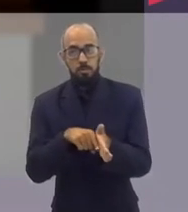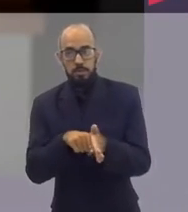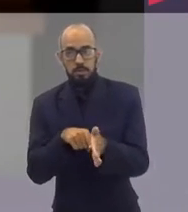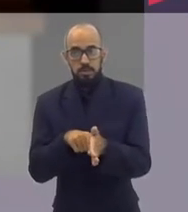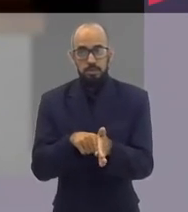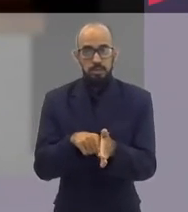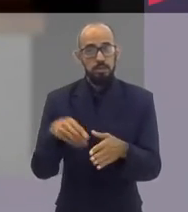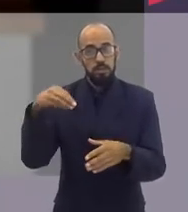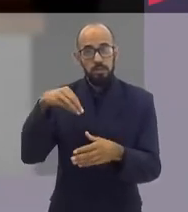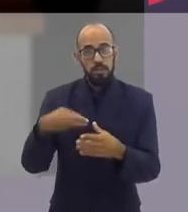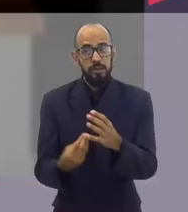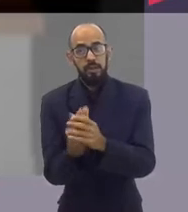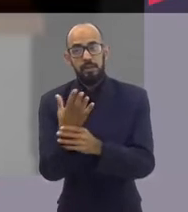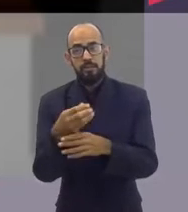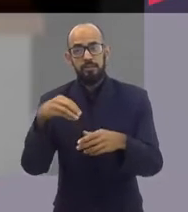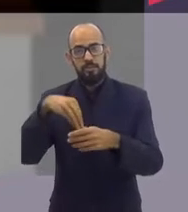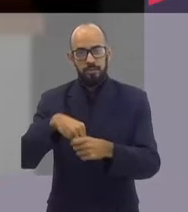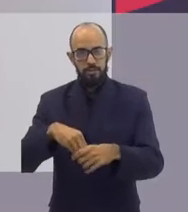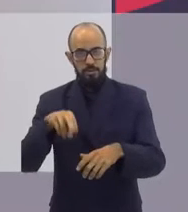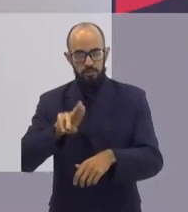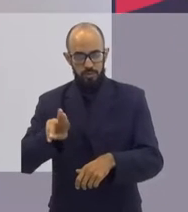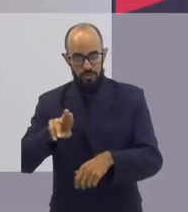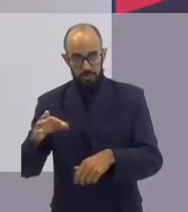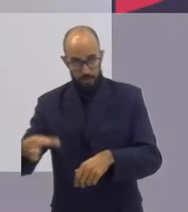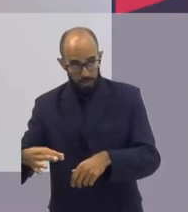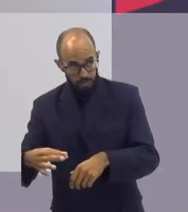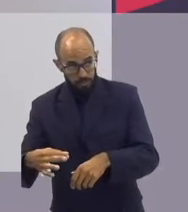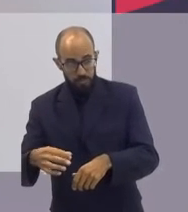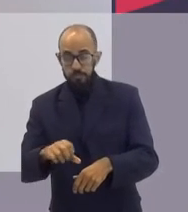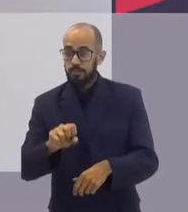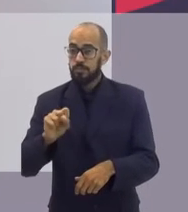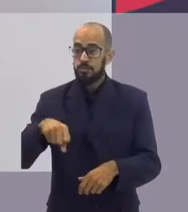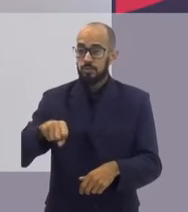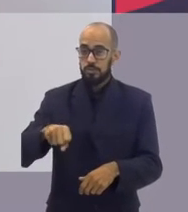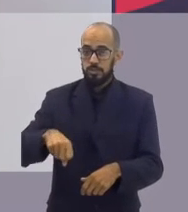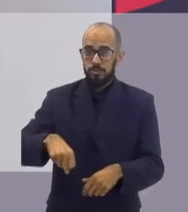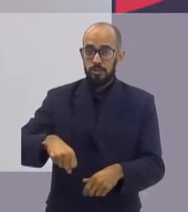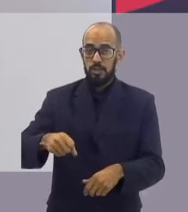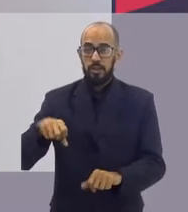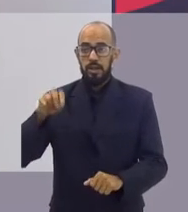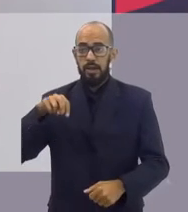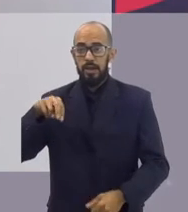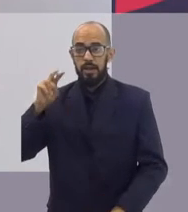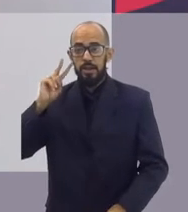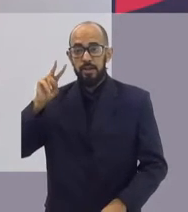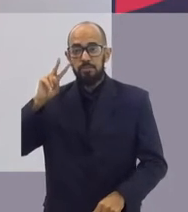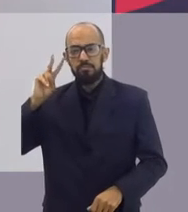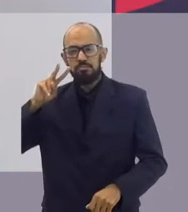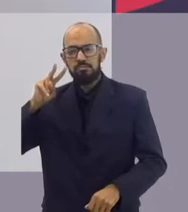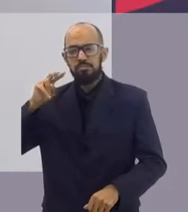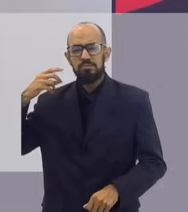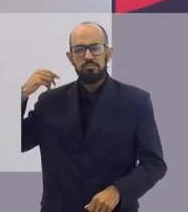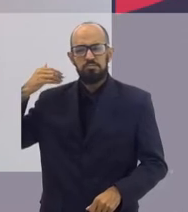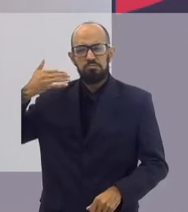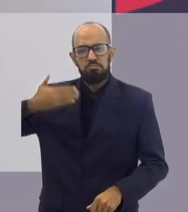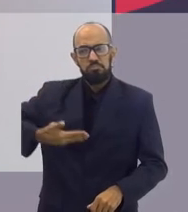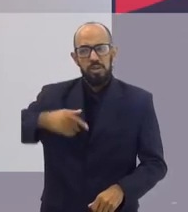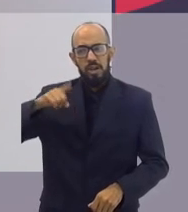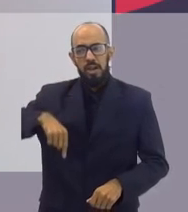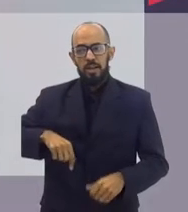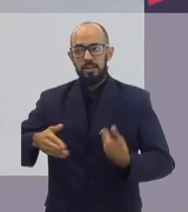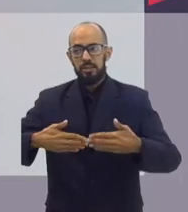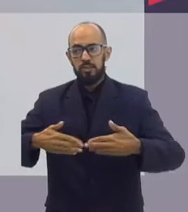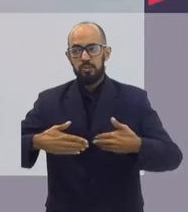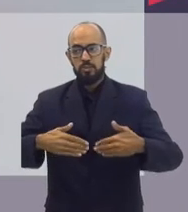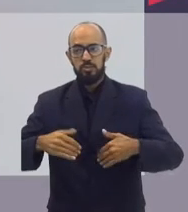invariavelmente, acaba surgindo dentro da universidade? Historicamente, era dentro da indústria farmacêutica, né, lá